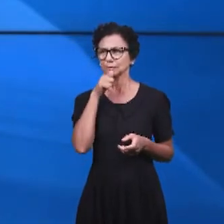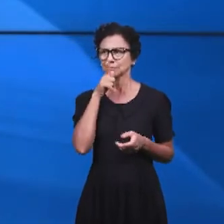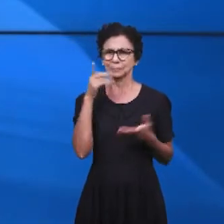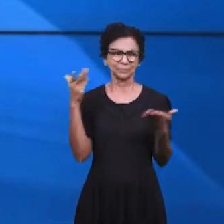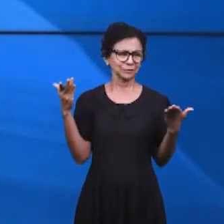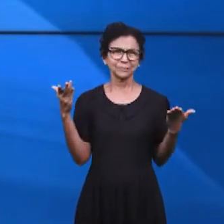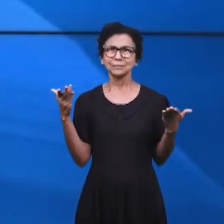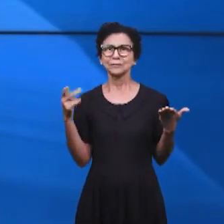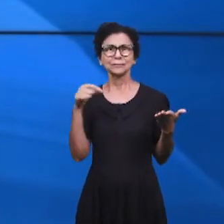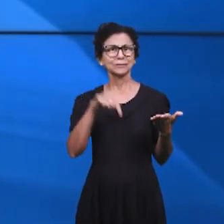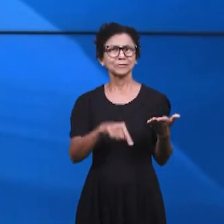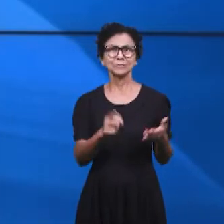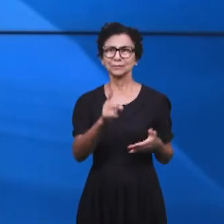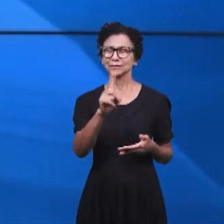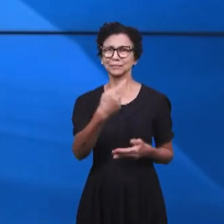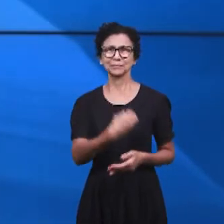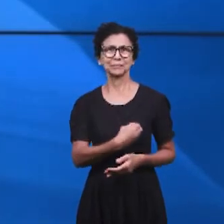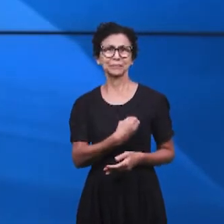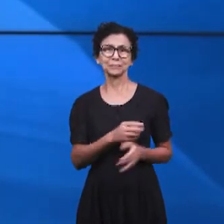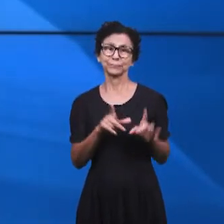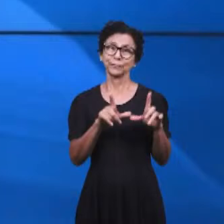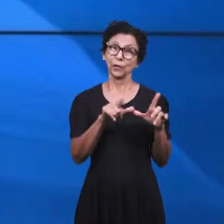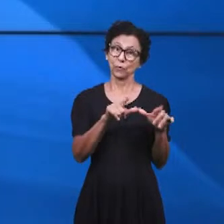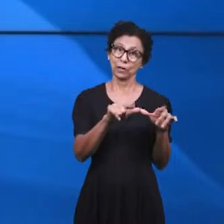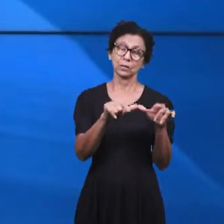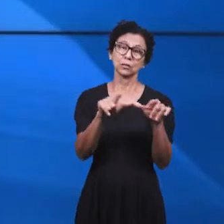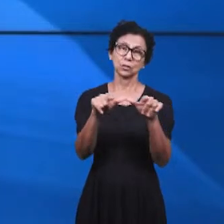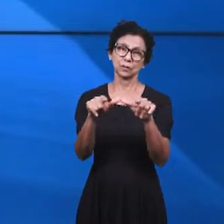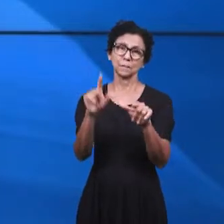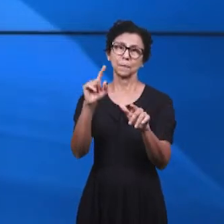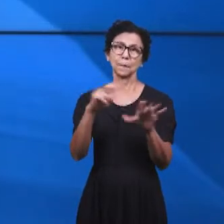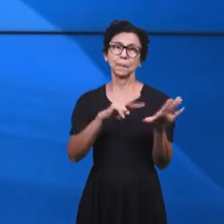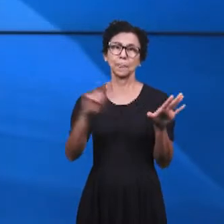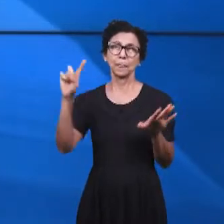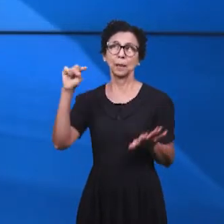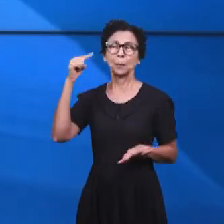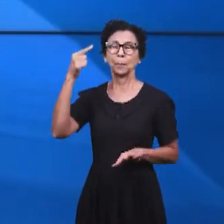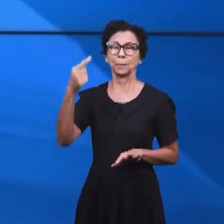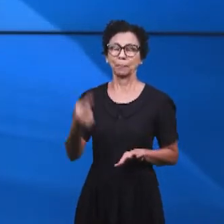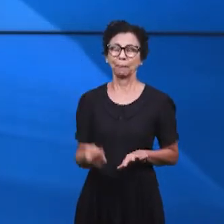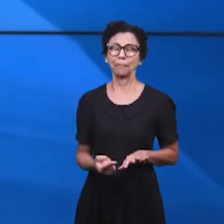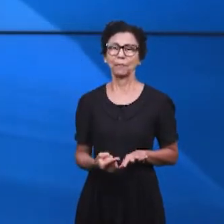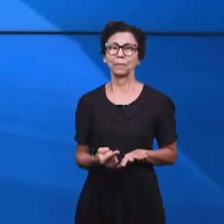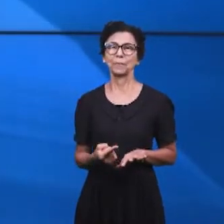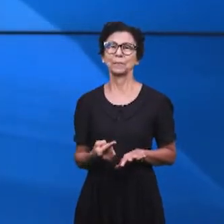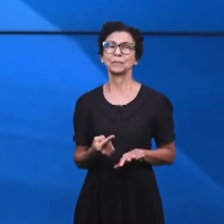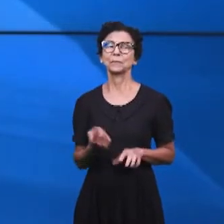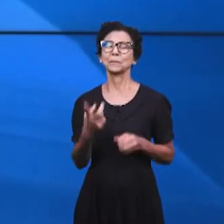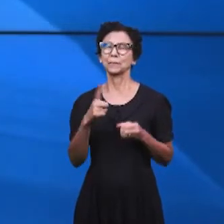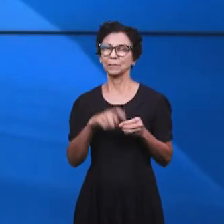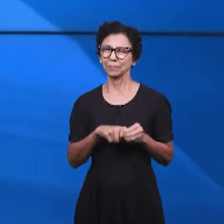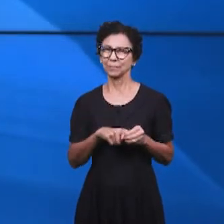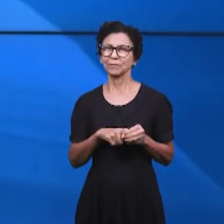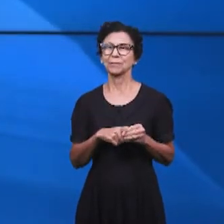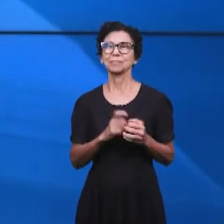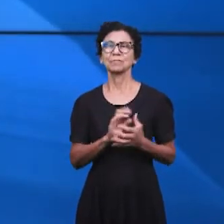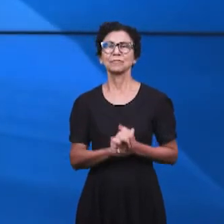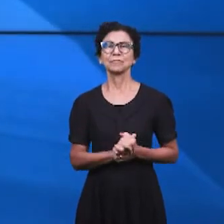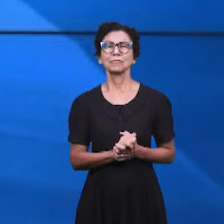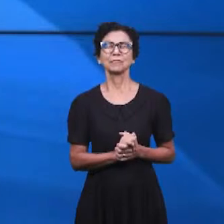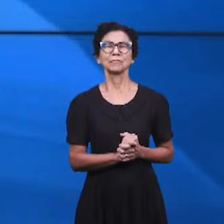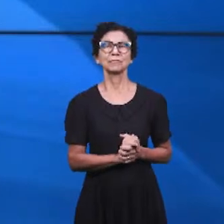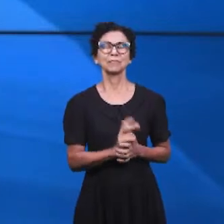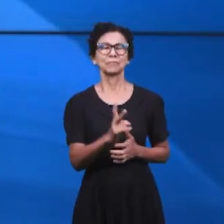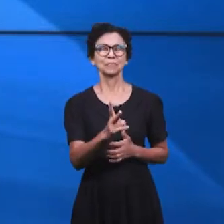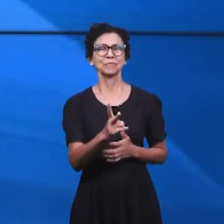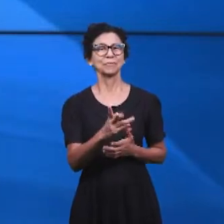não está na condução aqui, por um momento que ele está em viagem. Na próxima semana, se Deus quiser, ele estará de volta para conduzir